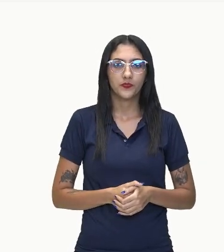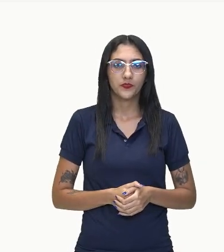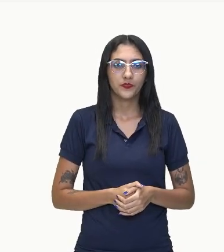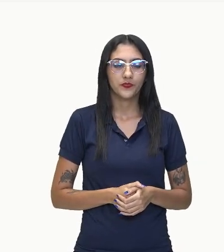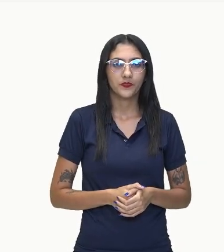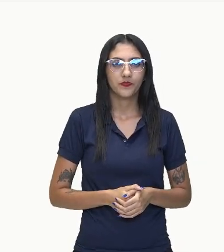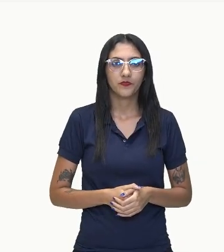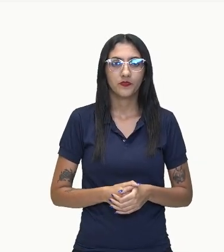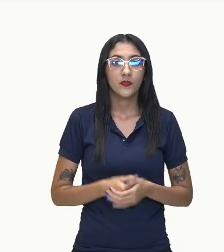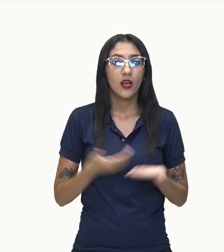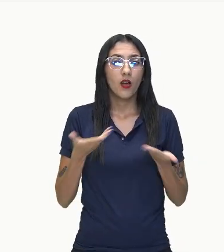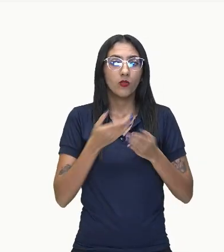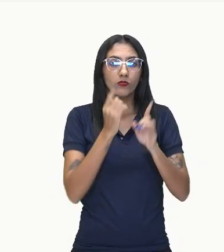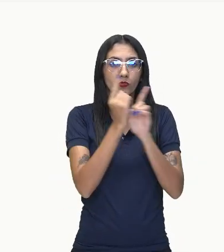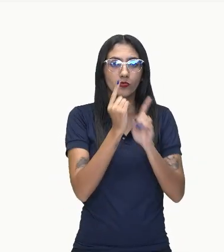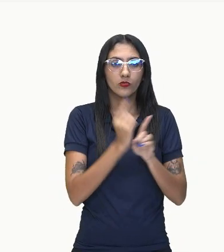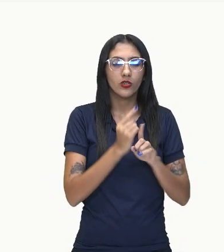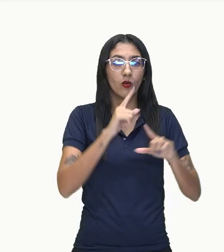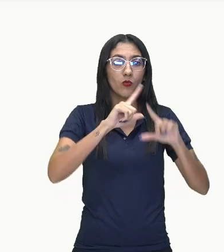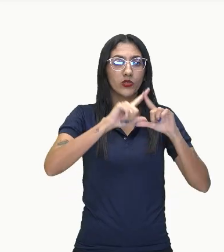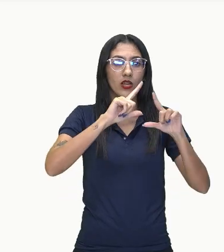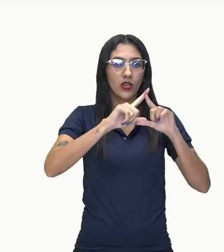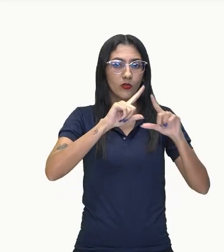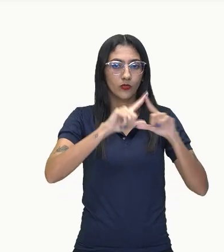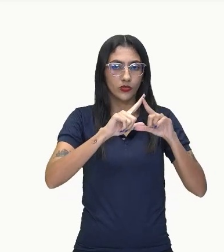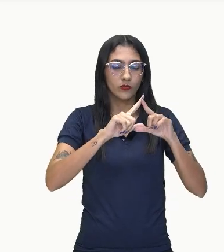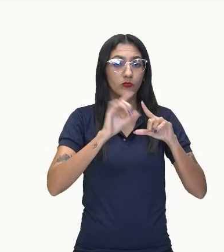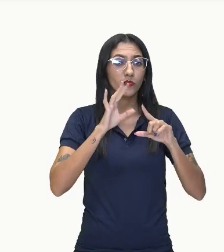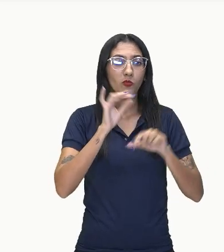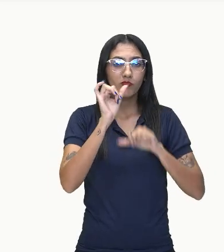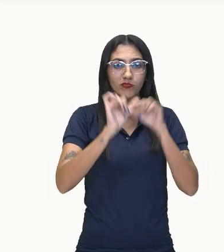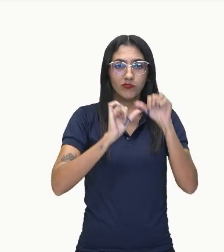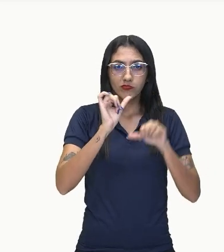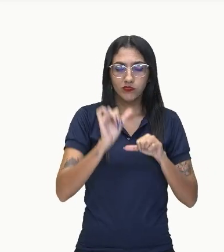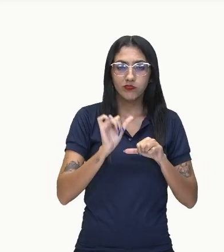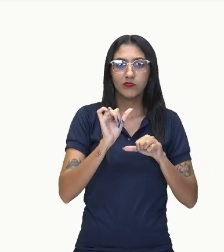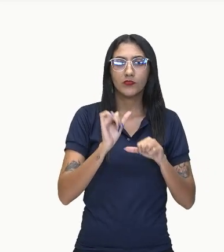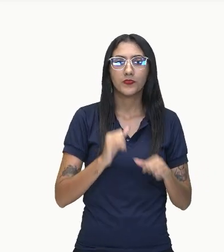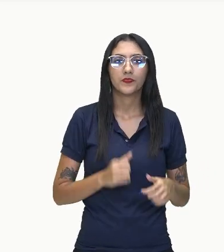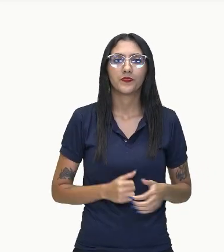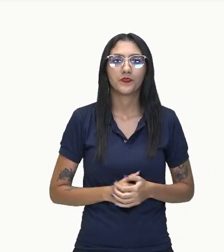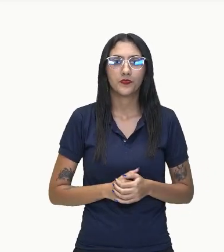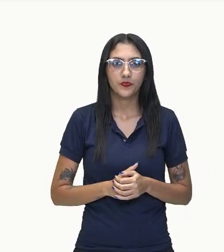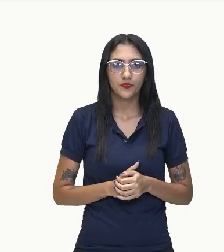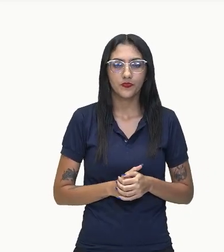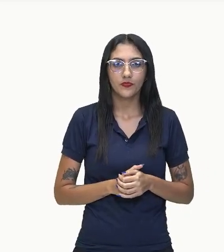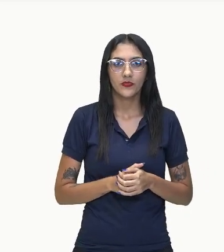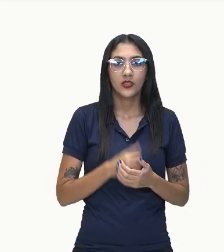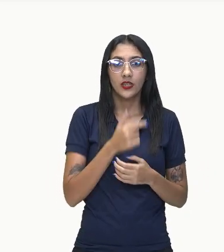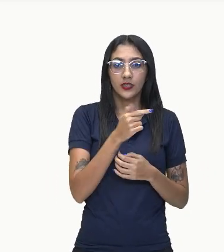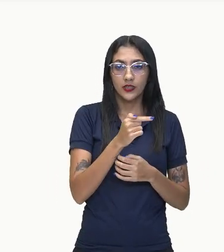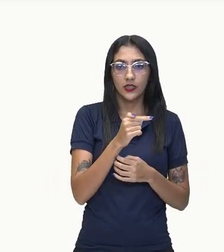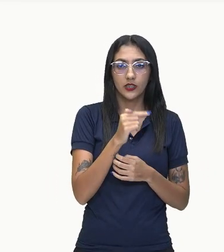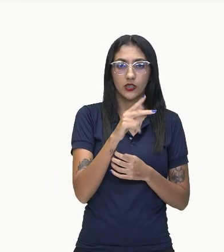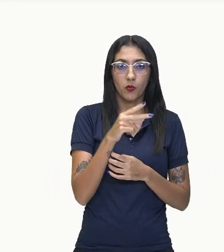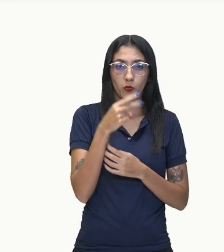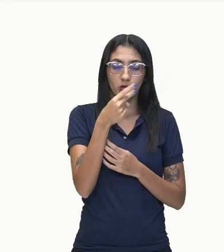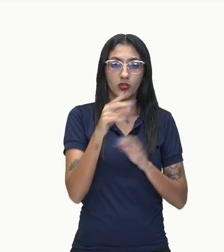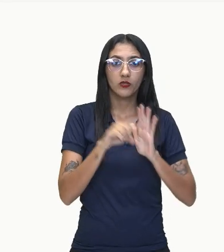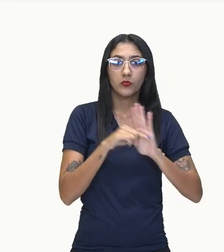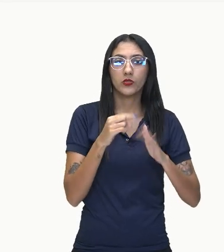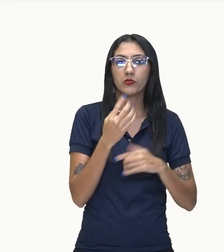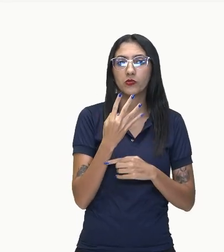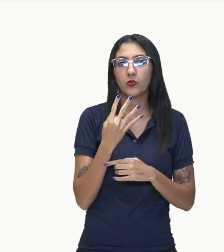calculamos o delta. Já sabemos a fórmula, só substituímos. Delta é igual a 7 ao quadrado, menos